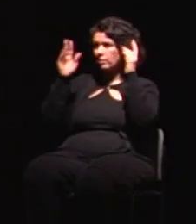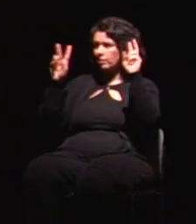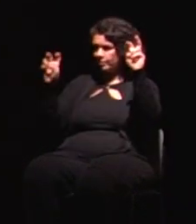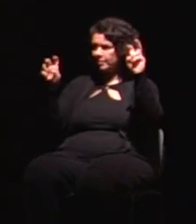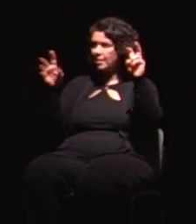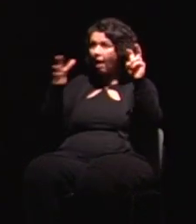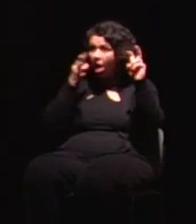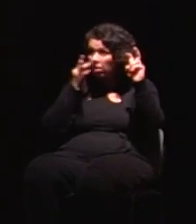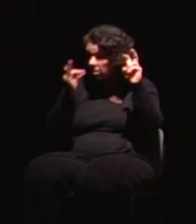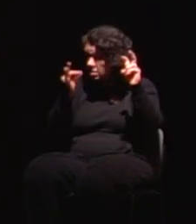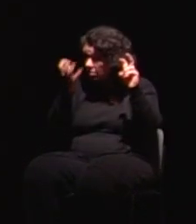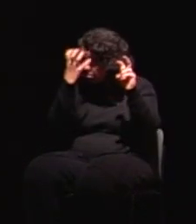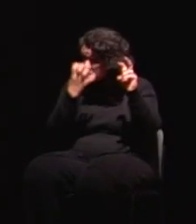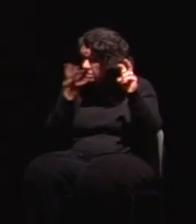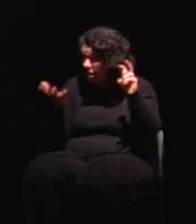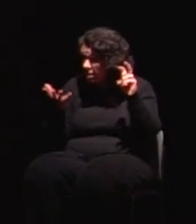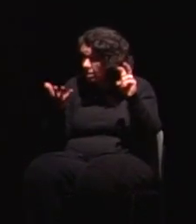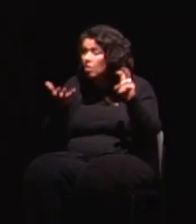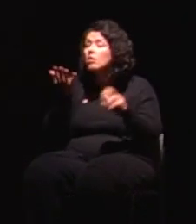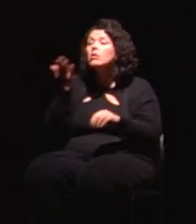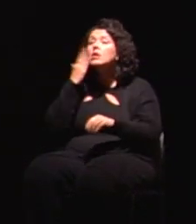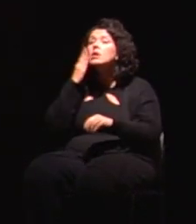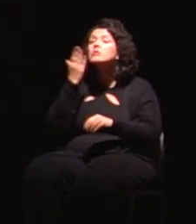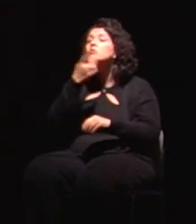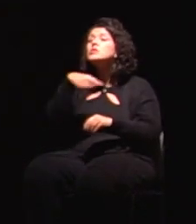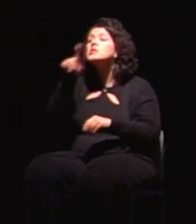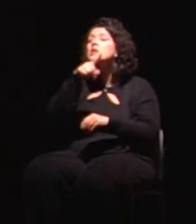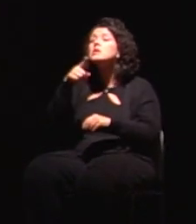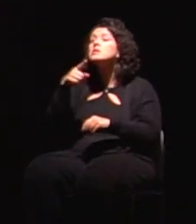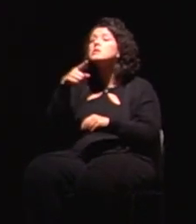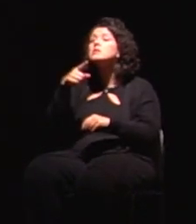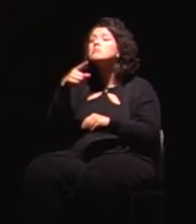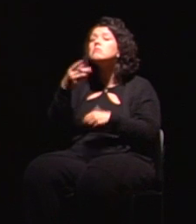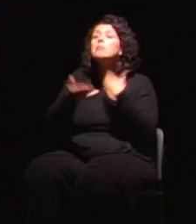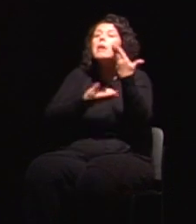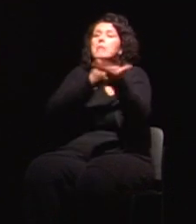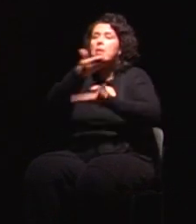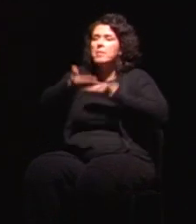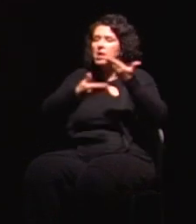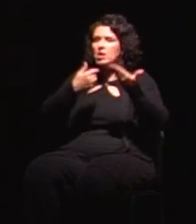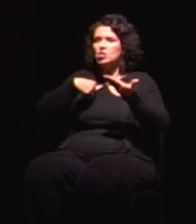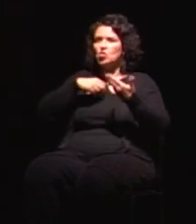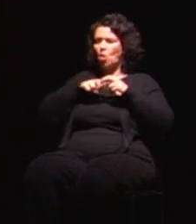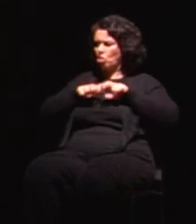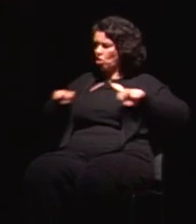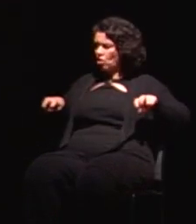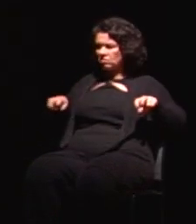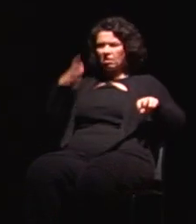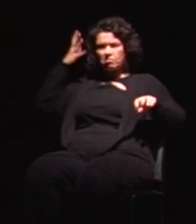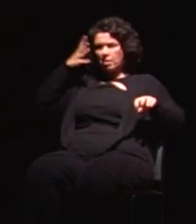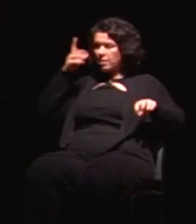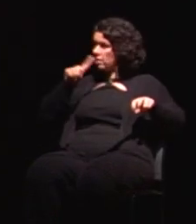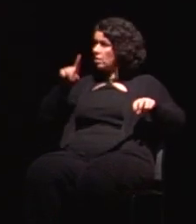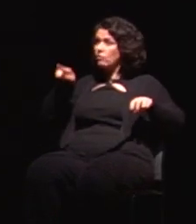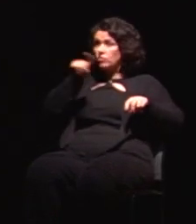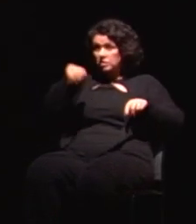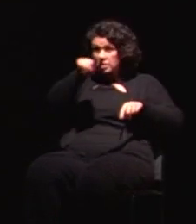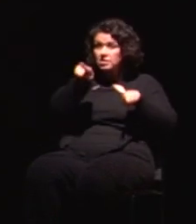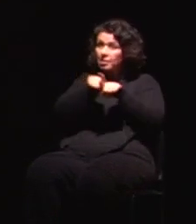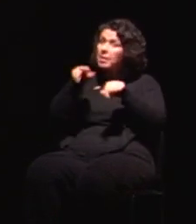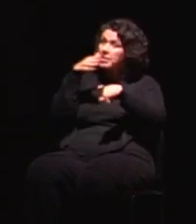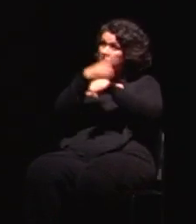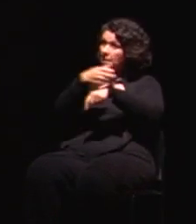presta atenção, sério, porque eu quero ver todo mundo dando ideia aqui. Não é só a gente que vai trazer coisas, é vocês também.